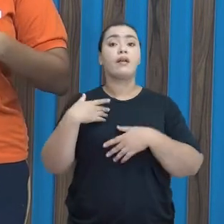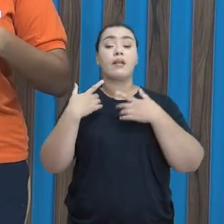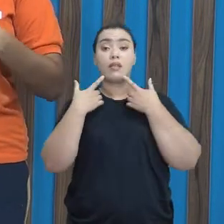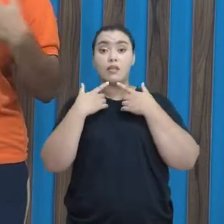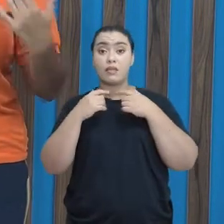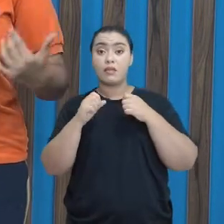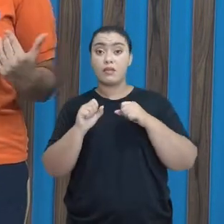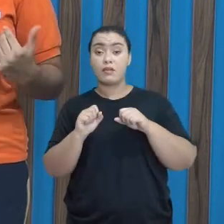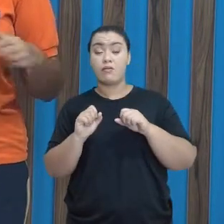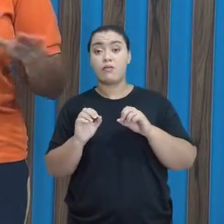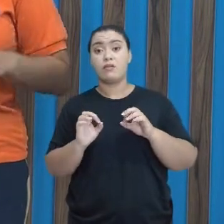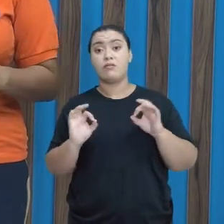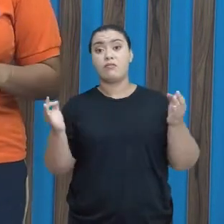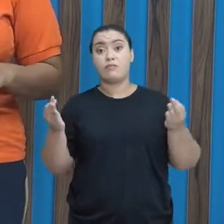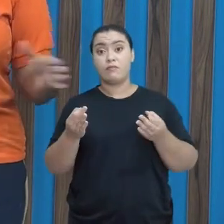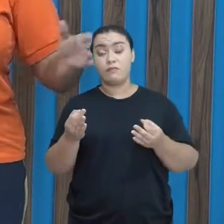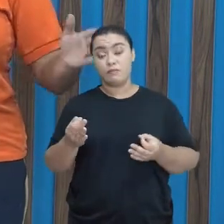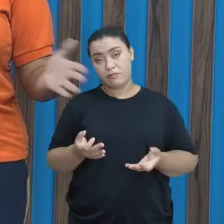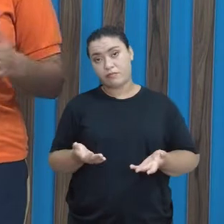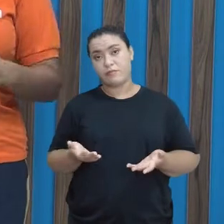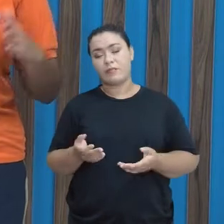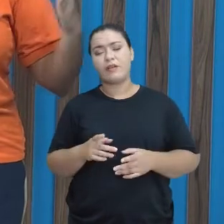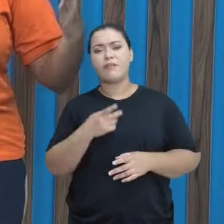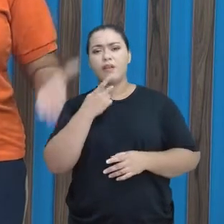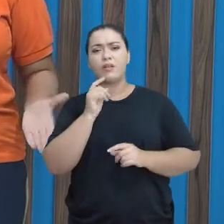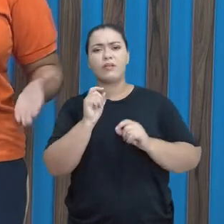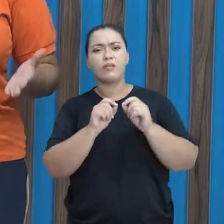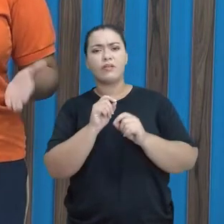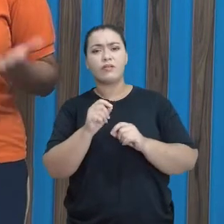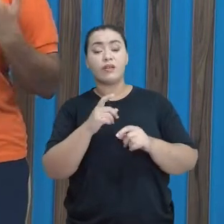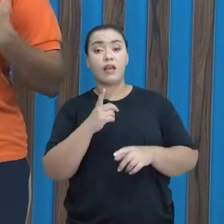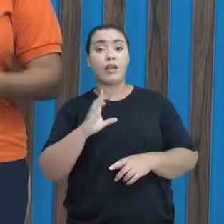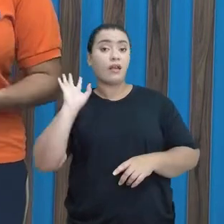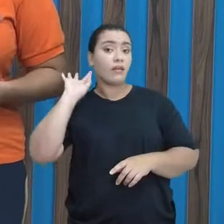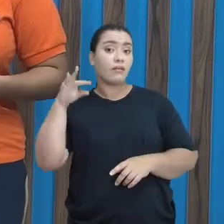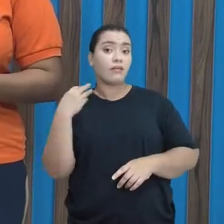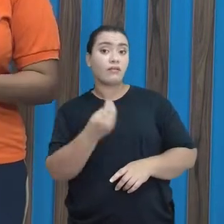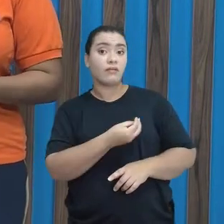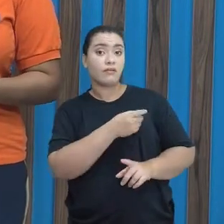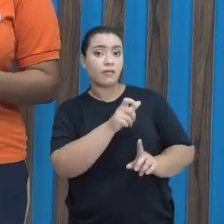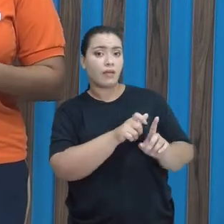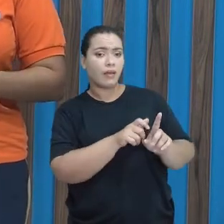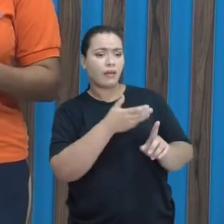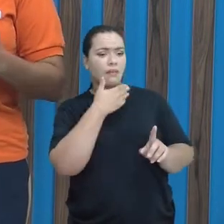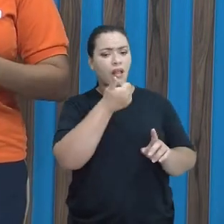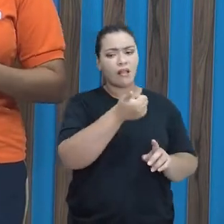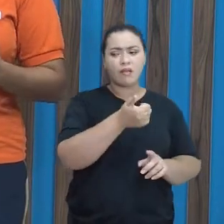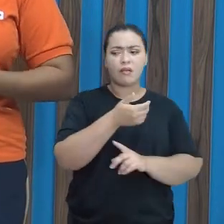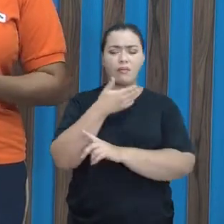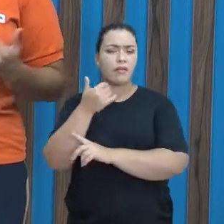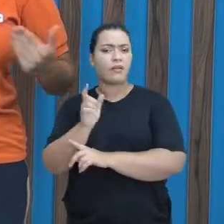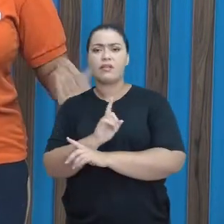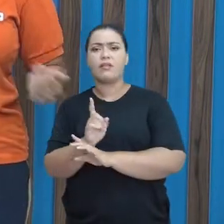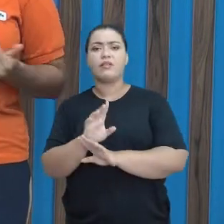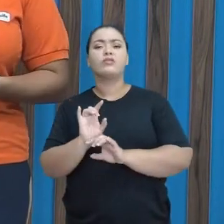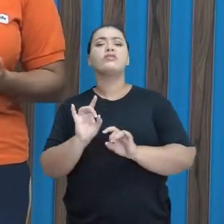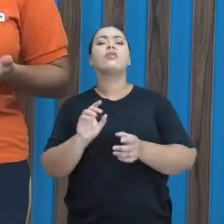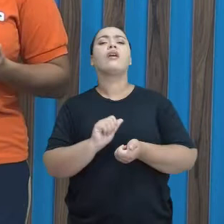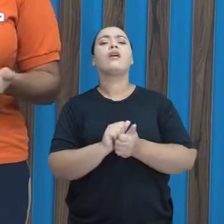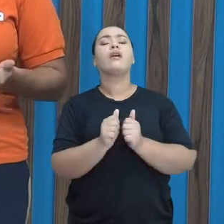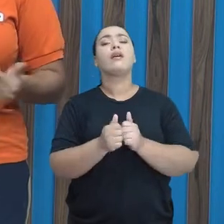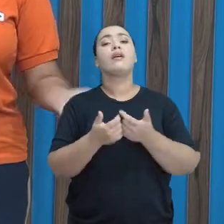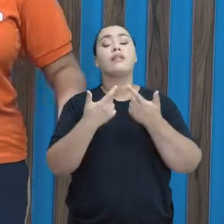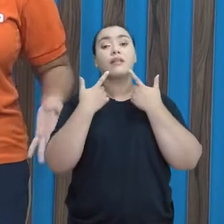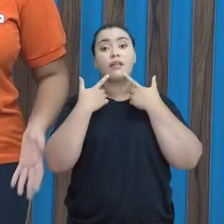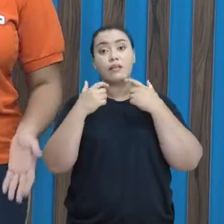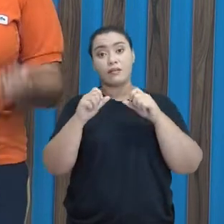mais rebuscada, entende? Não quer dizer que uma biografia vai ser melhor que a outra. É só uma questão de adequação da